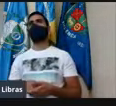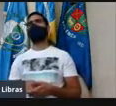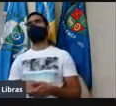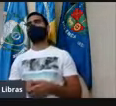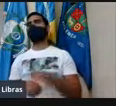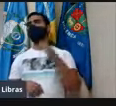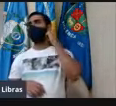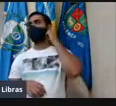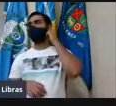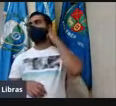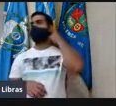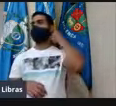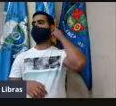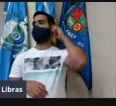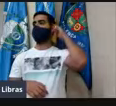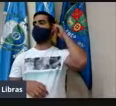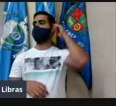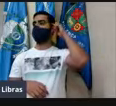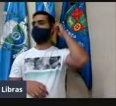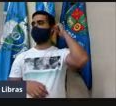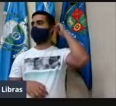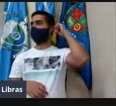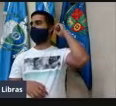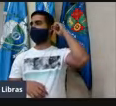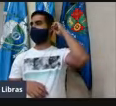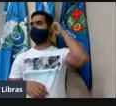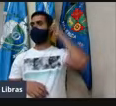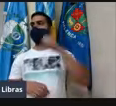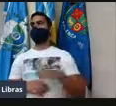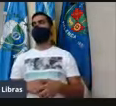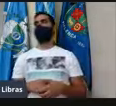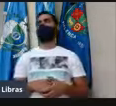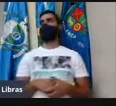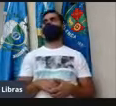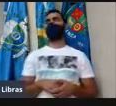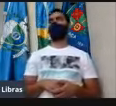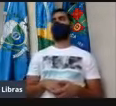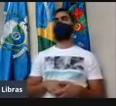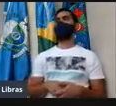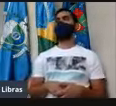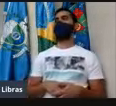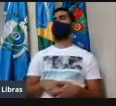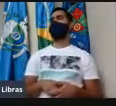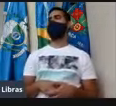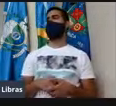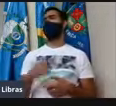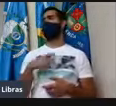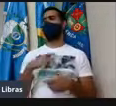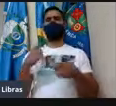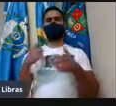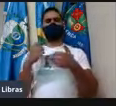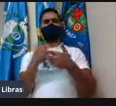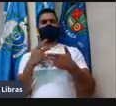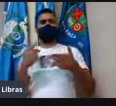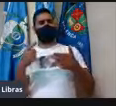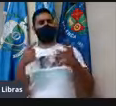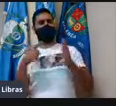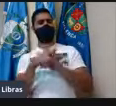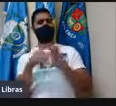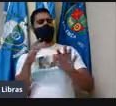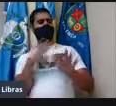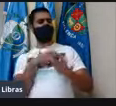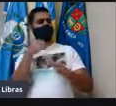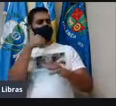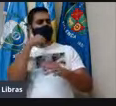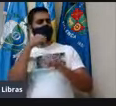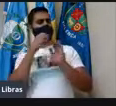Juarez, eu sou o próximo. Boa noite, bem-vindo à casa. É, são tantas coisas técnicas e eu, minha esposa é